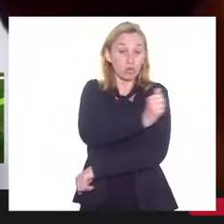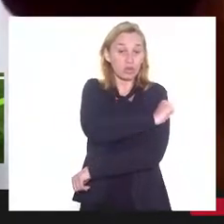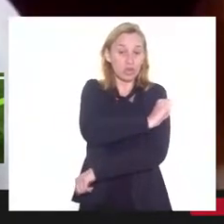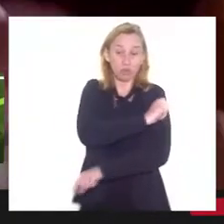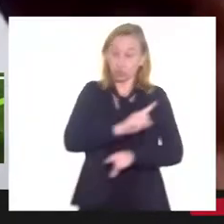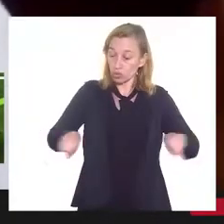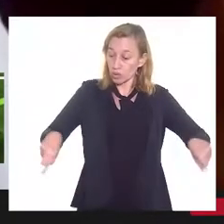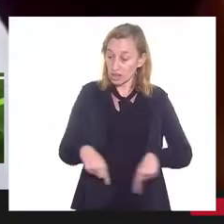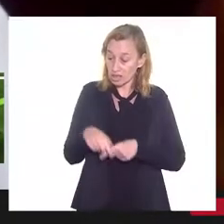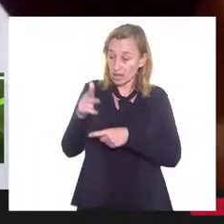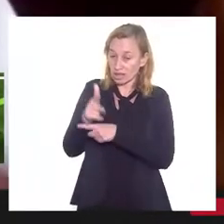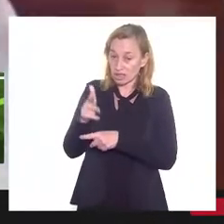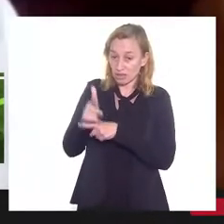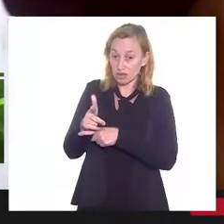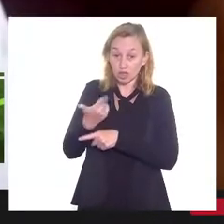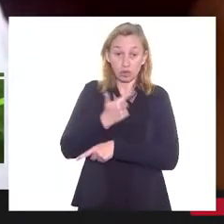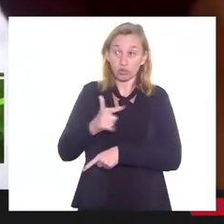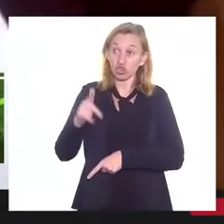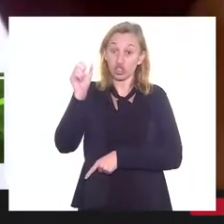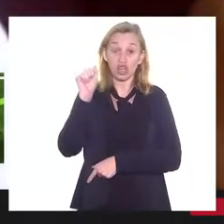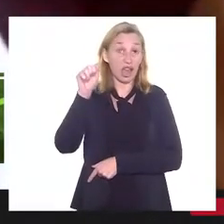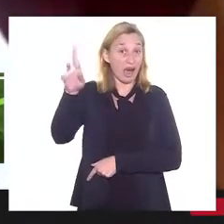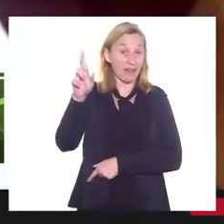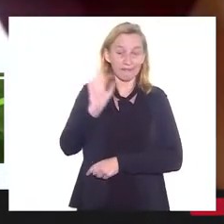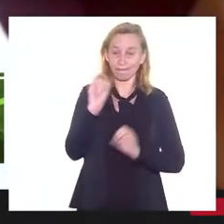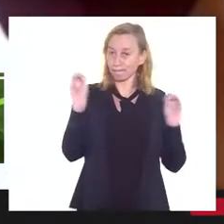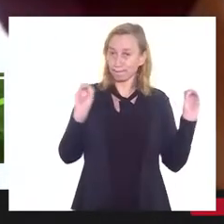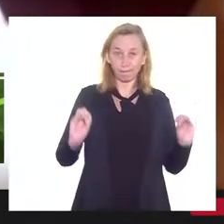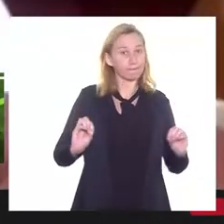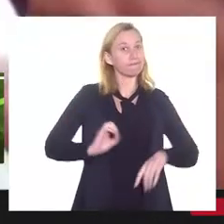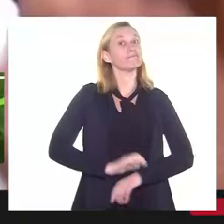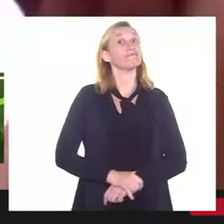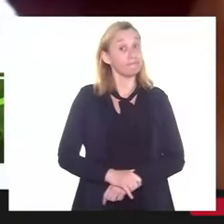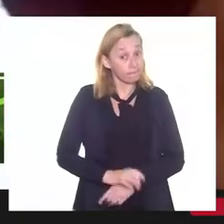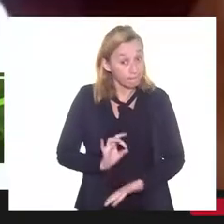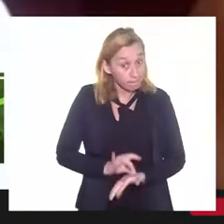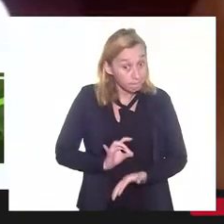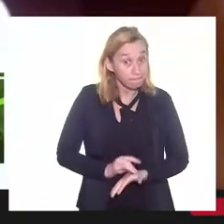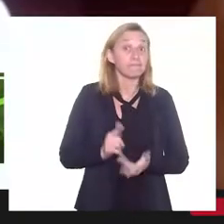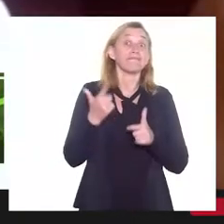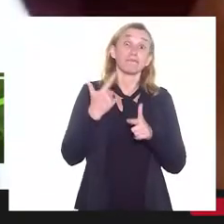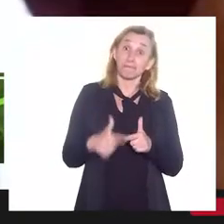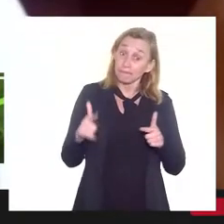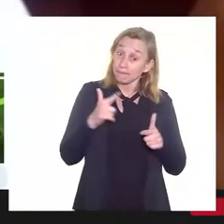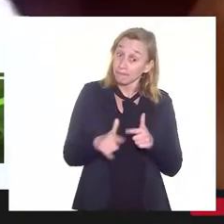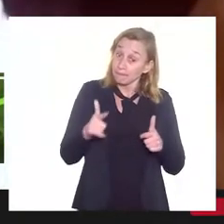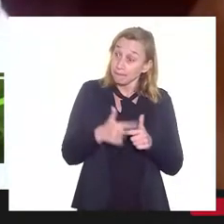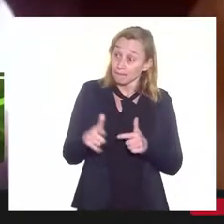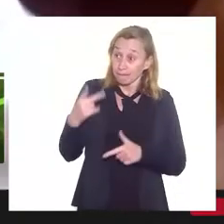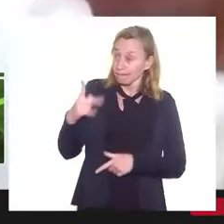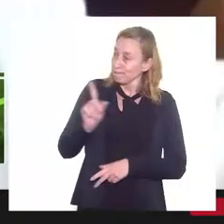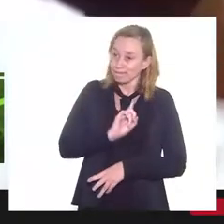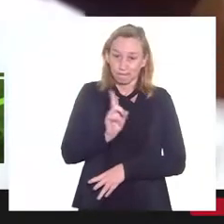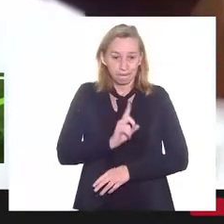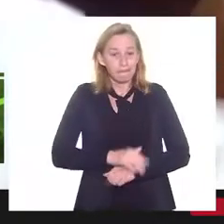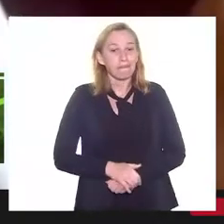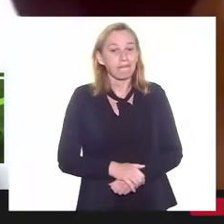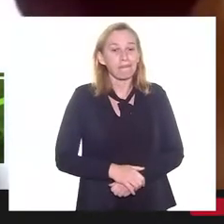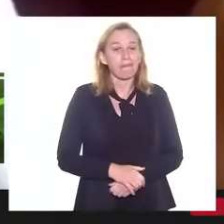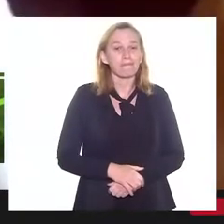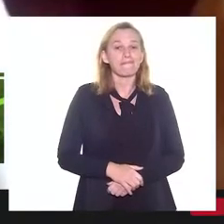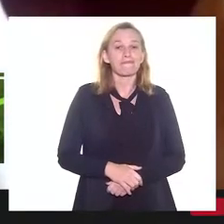vídeo realmente não tinha ar-condicionado né aí o programa A gente não era dela ela